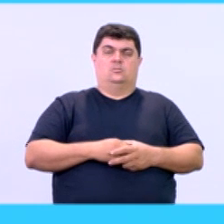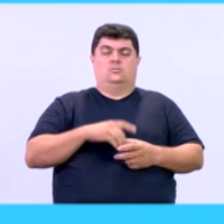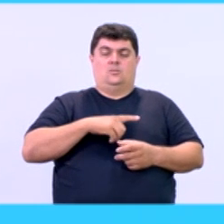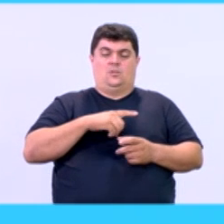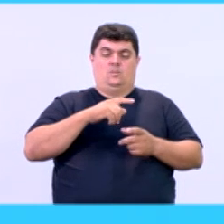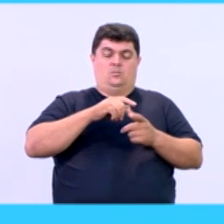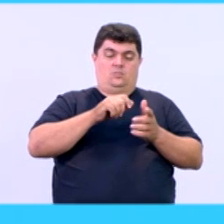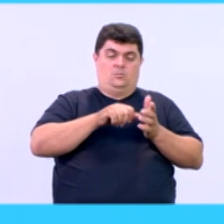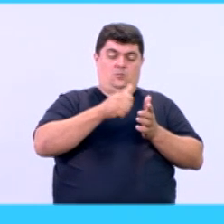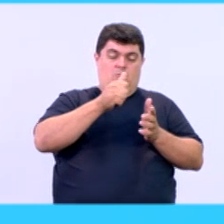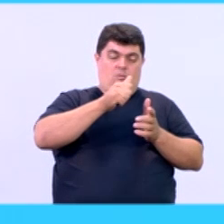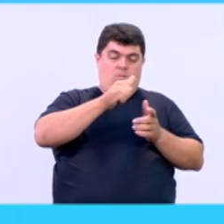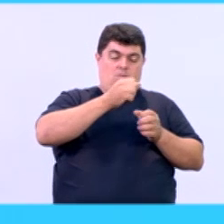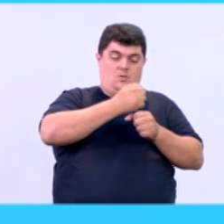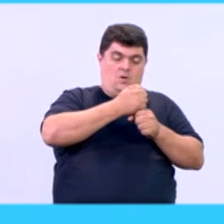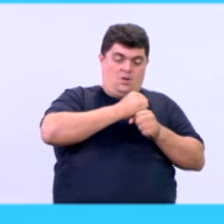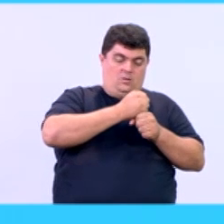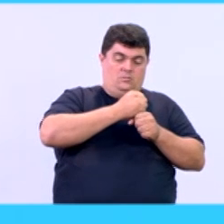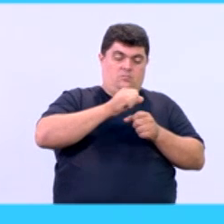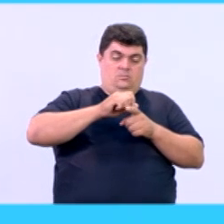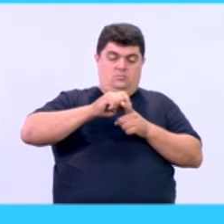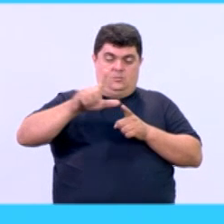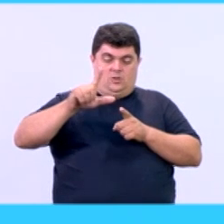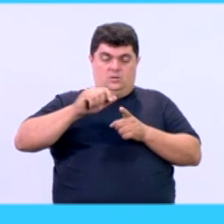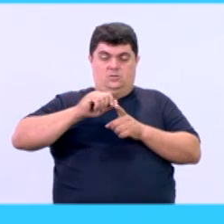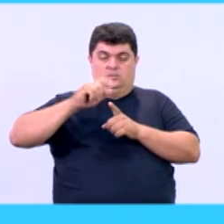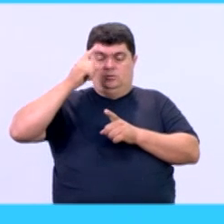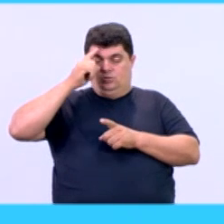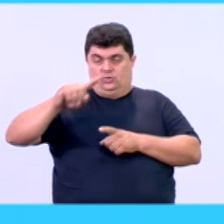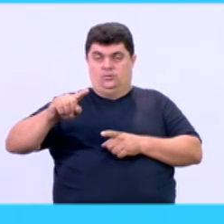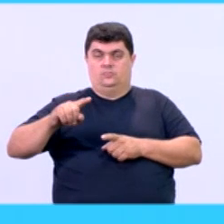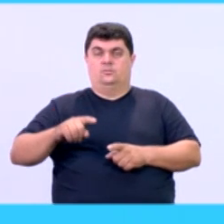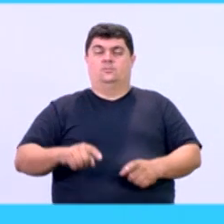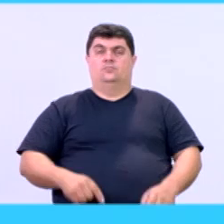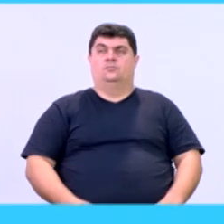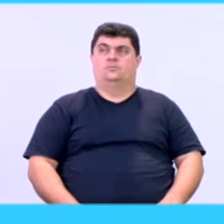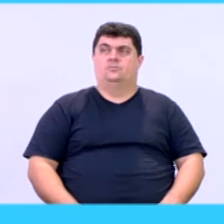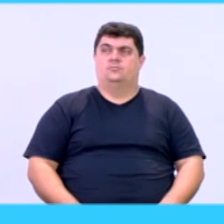mês e dia. Comentou, comentário do teste.